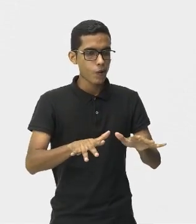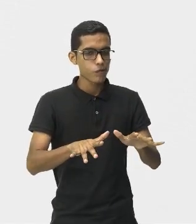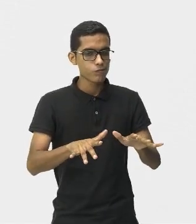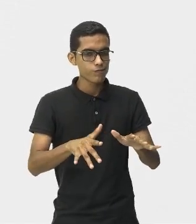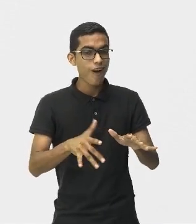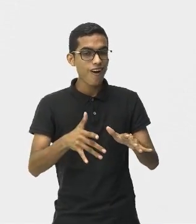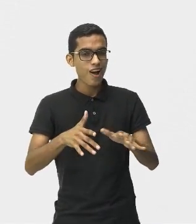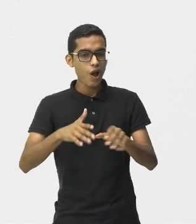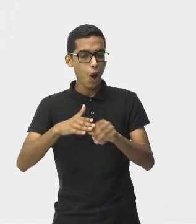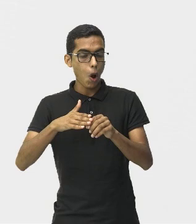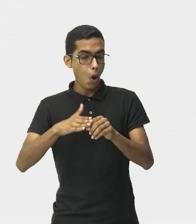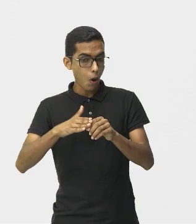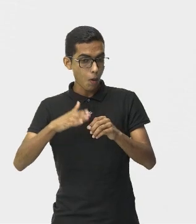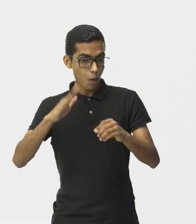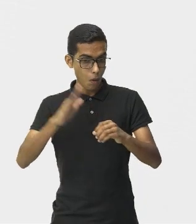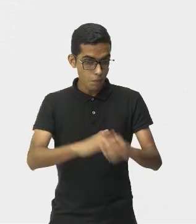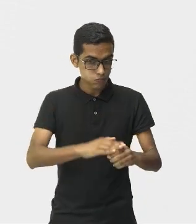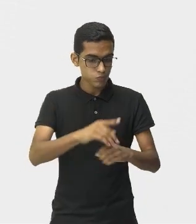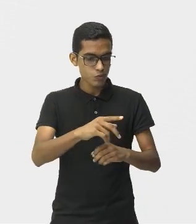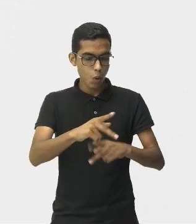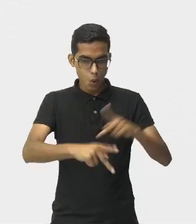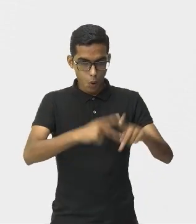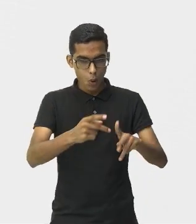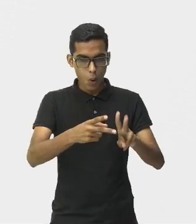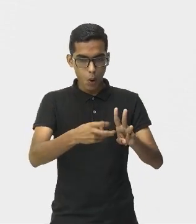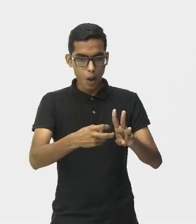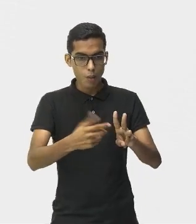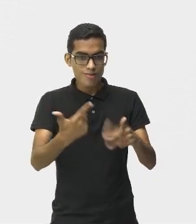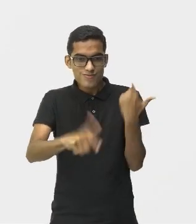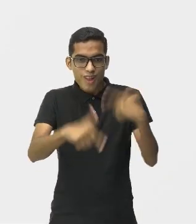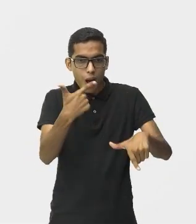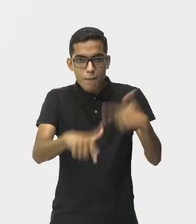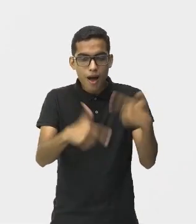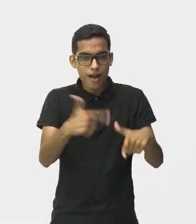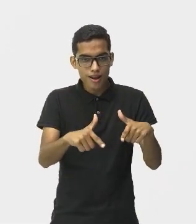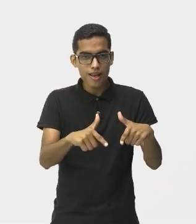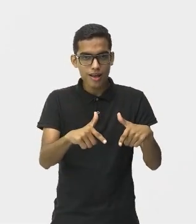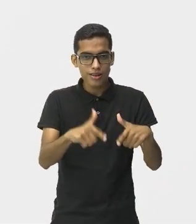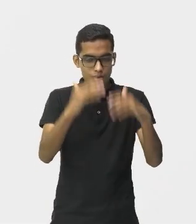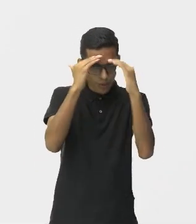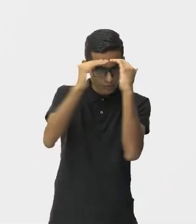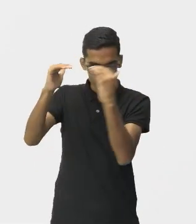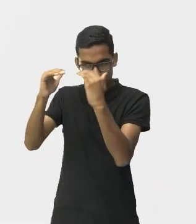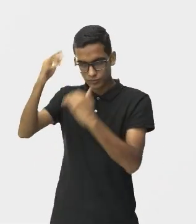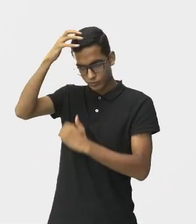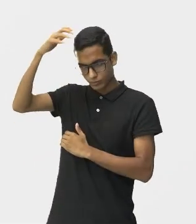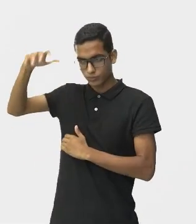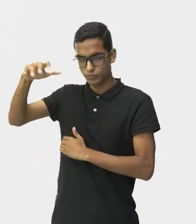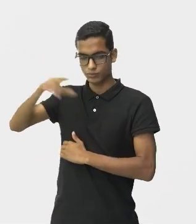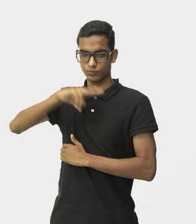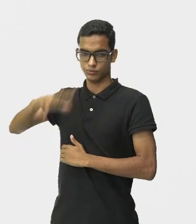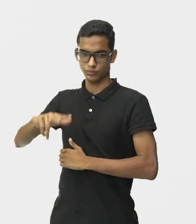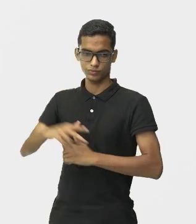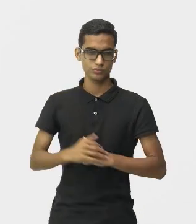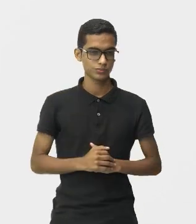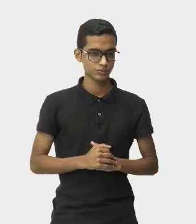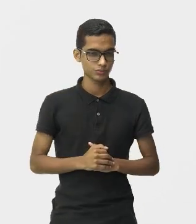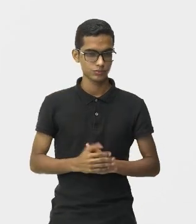passou pela chamada lusitanização da Amazônia, tá, gente? Segunda questão, agora vamos ler. Quero que vocês interajam, mandem sua